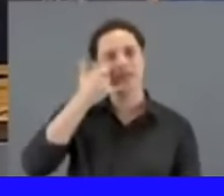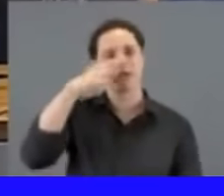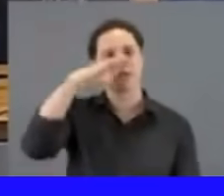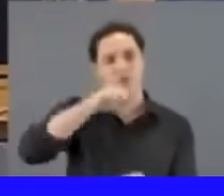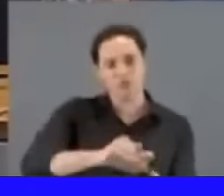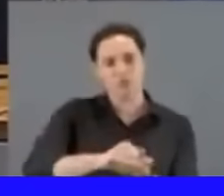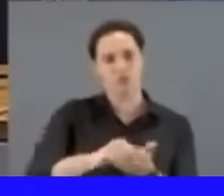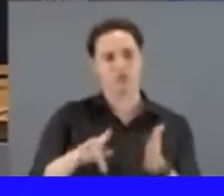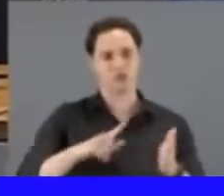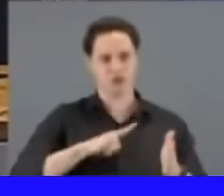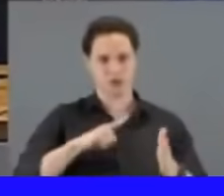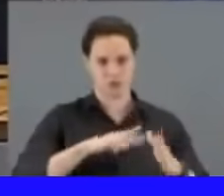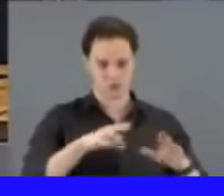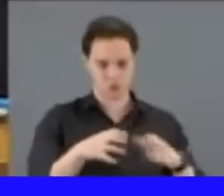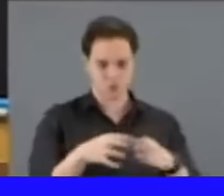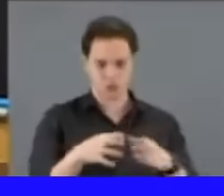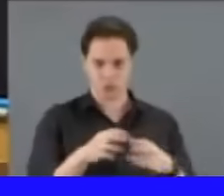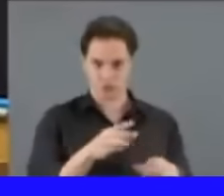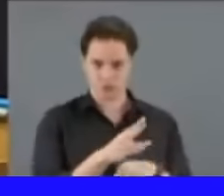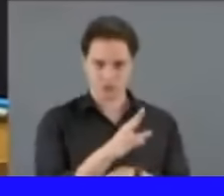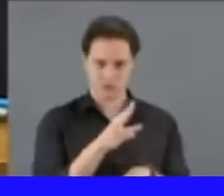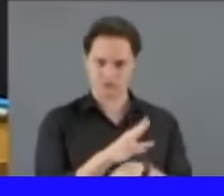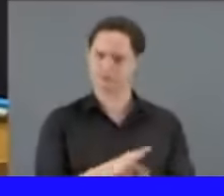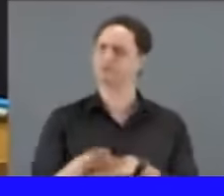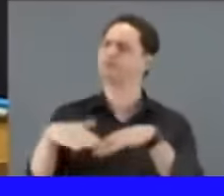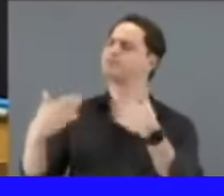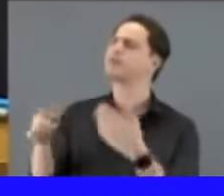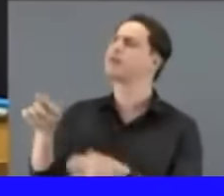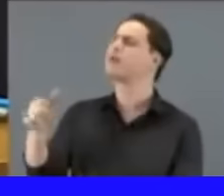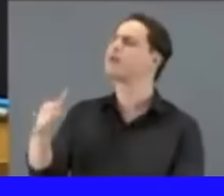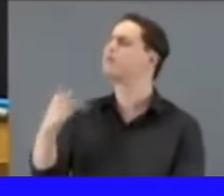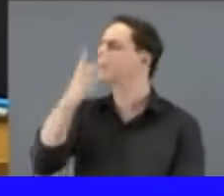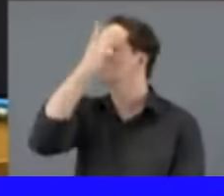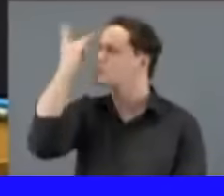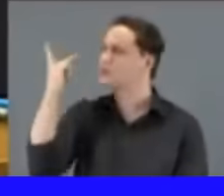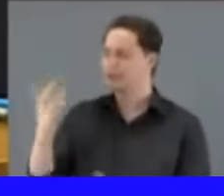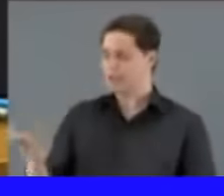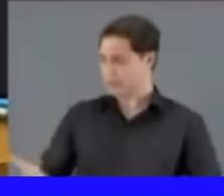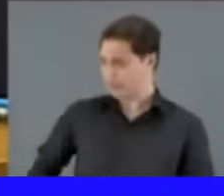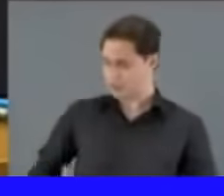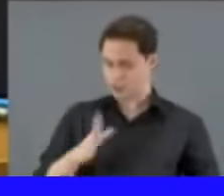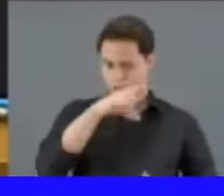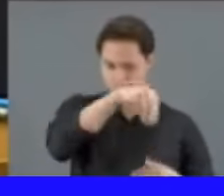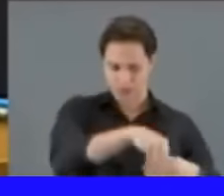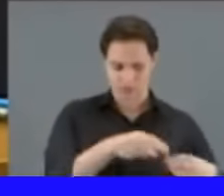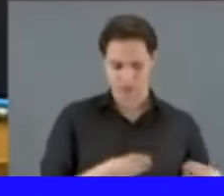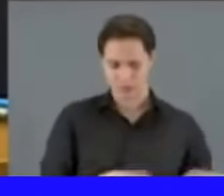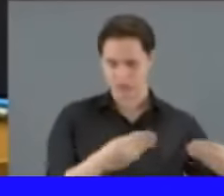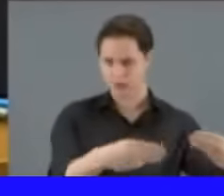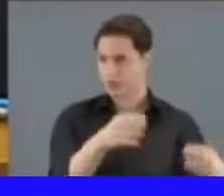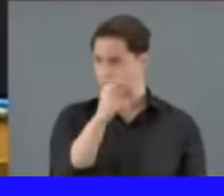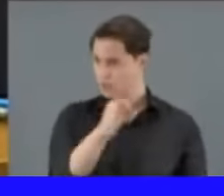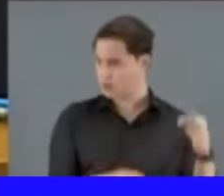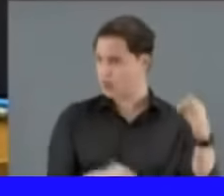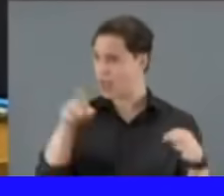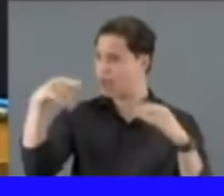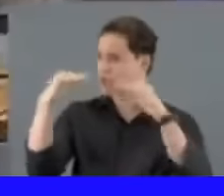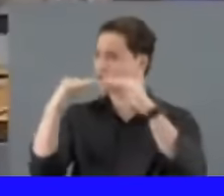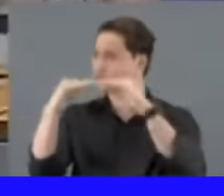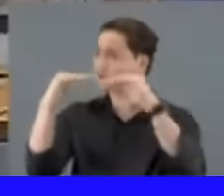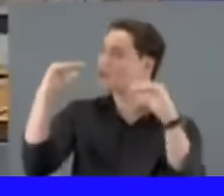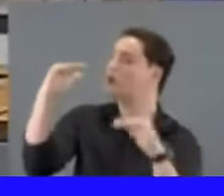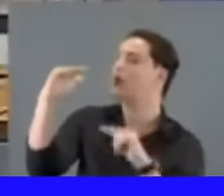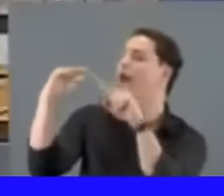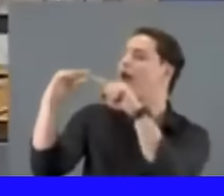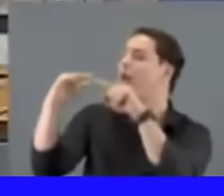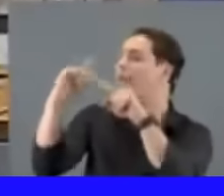nos grupos que ali estavam. Excelente. Esse servidor do Ministério da Justiça que recebeu esse informe, ele é subordinado a quem? Não sei lhe informar. É o